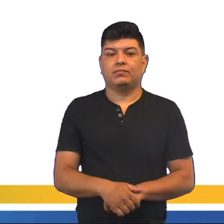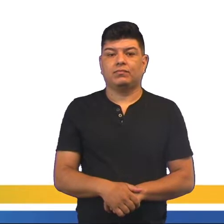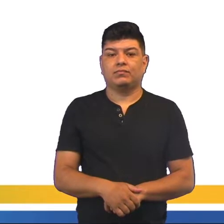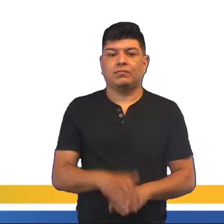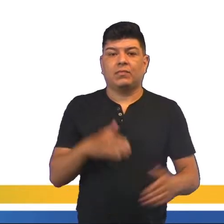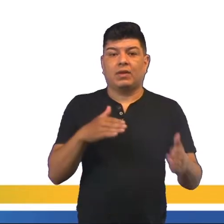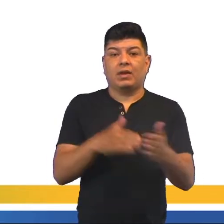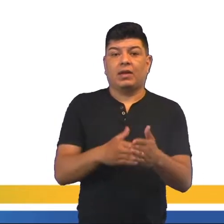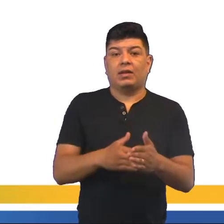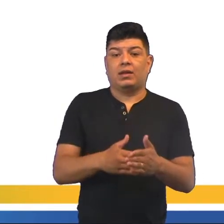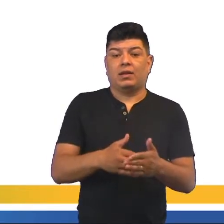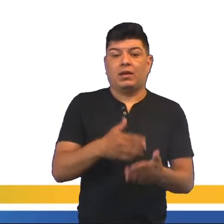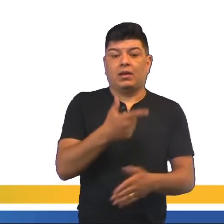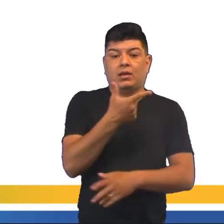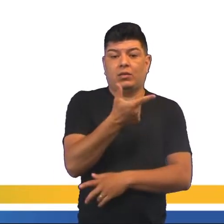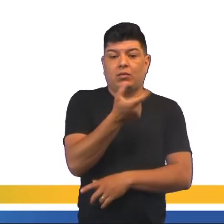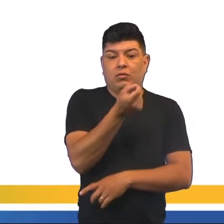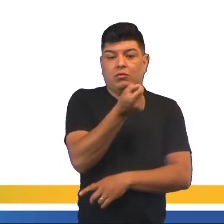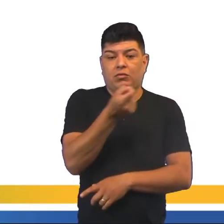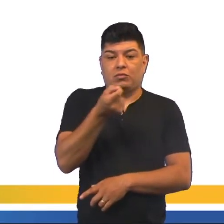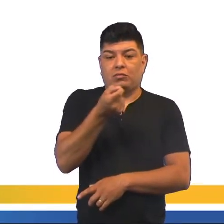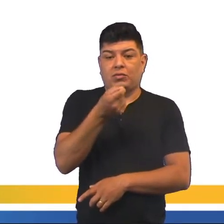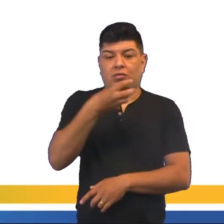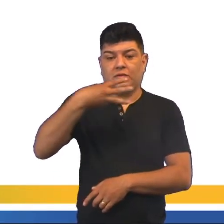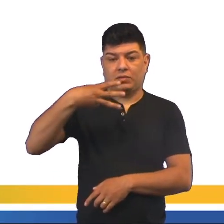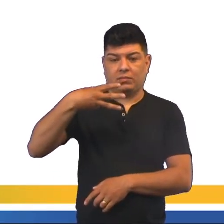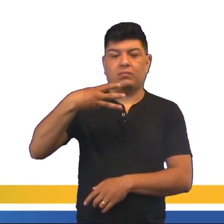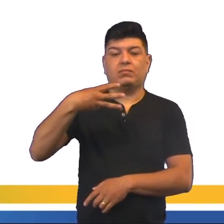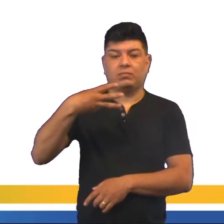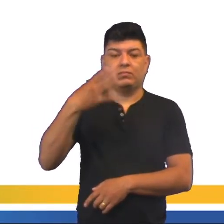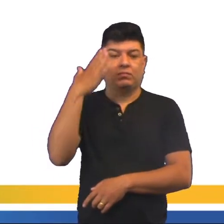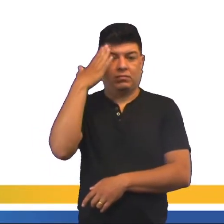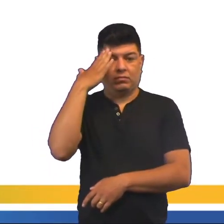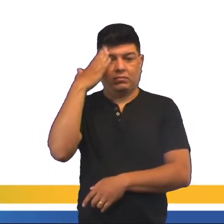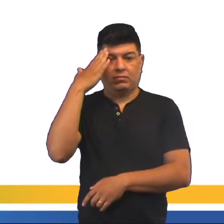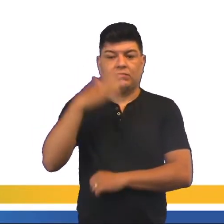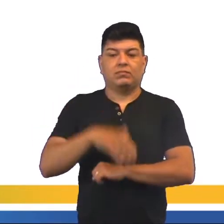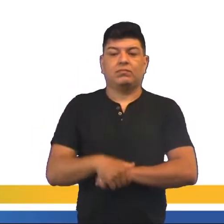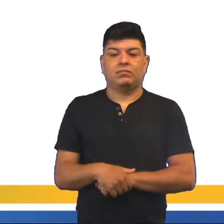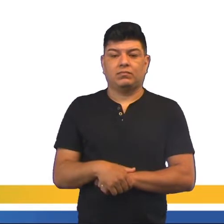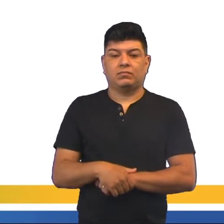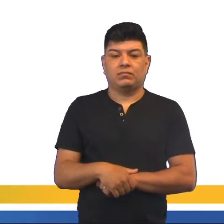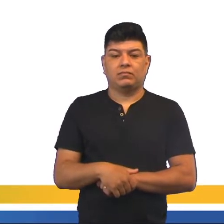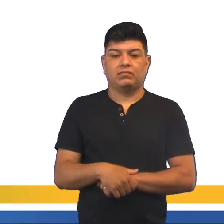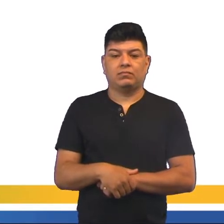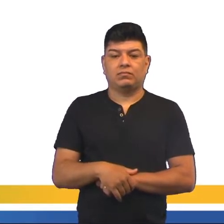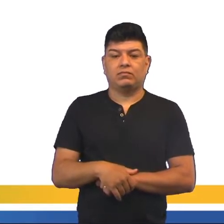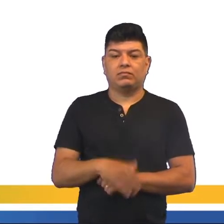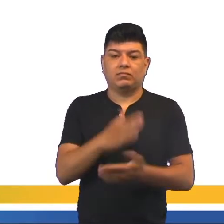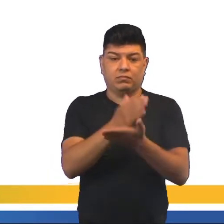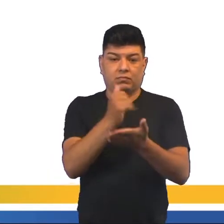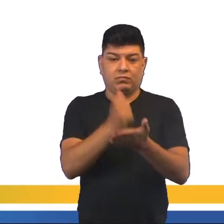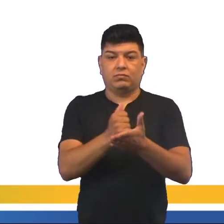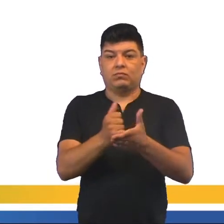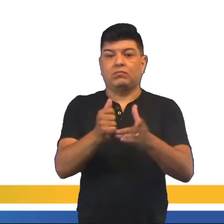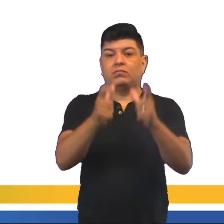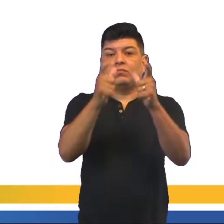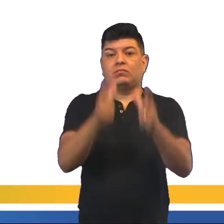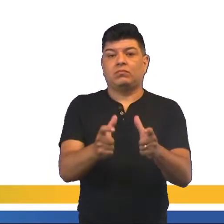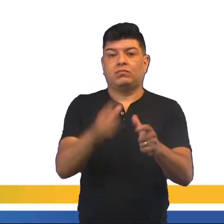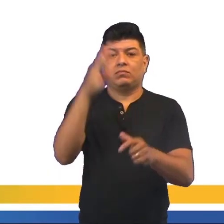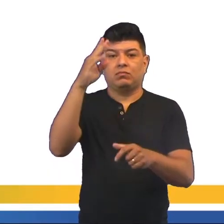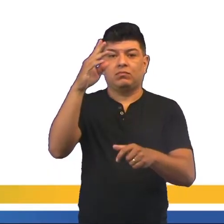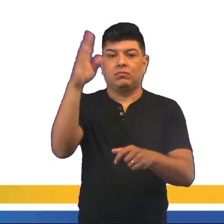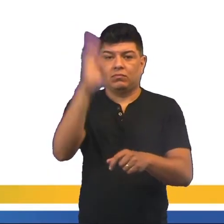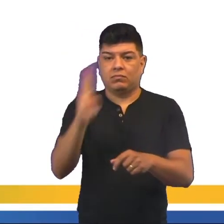até 2003, isso é bom a gente levar em conta isso, dividia-se o território brasileiro em